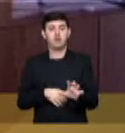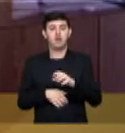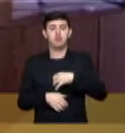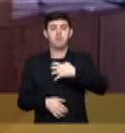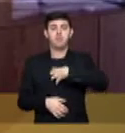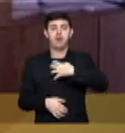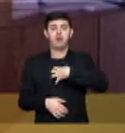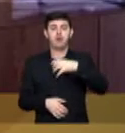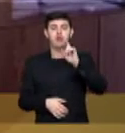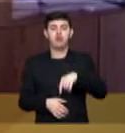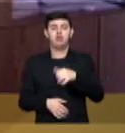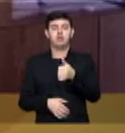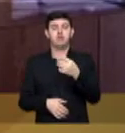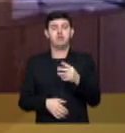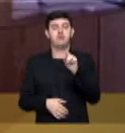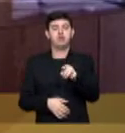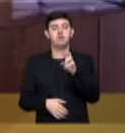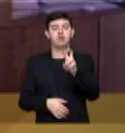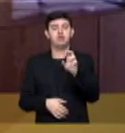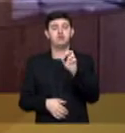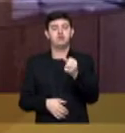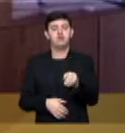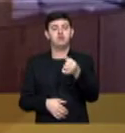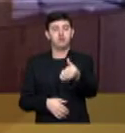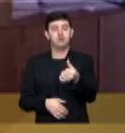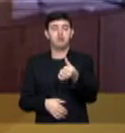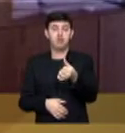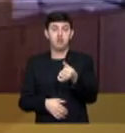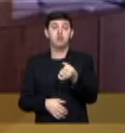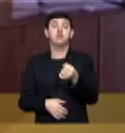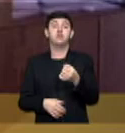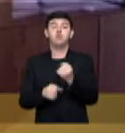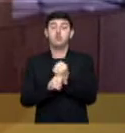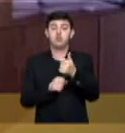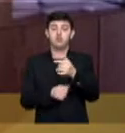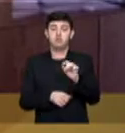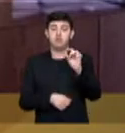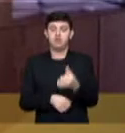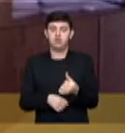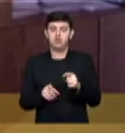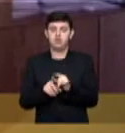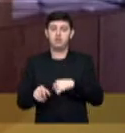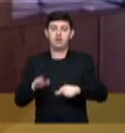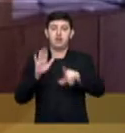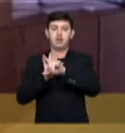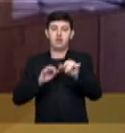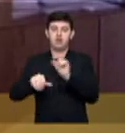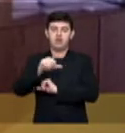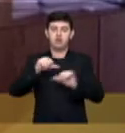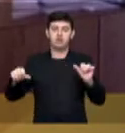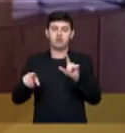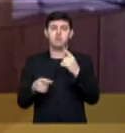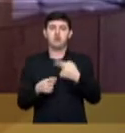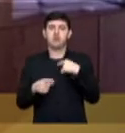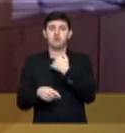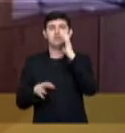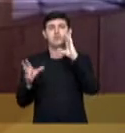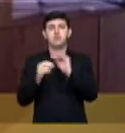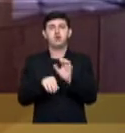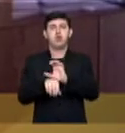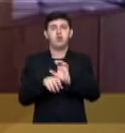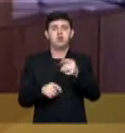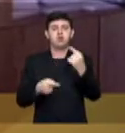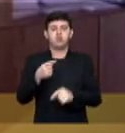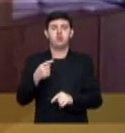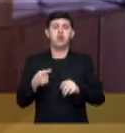número 13.583, de 2016, bem como as suas eventuais alterações, considerando que essas inconstitucionalidades permanecem tanto